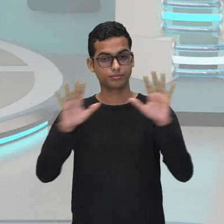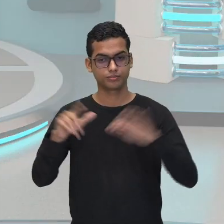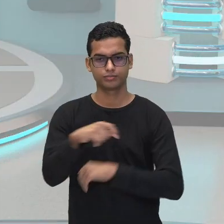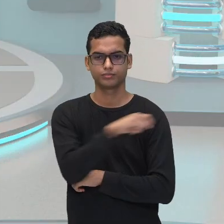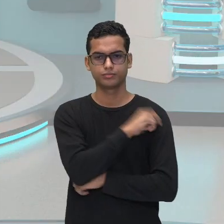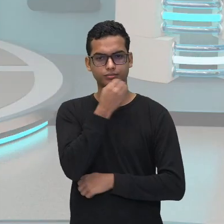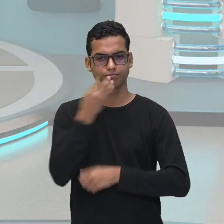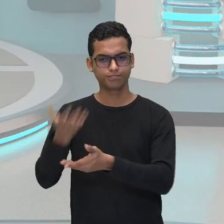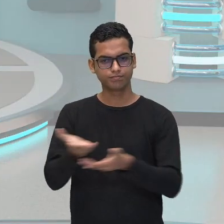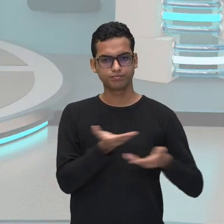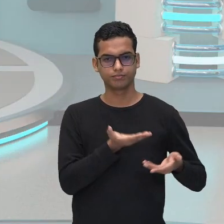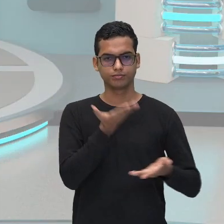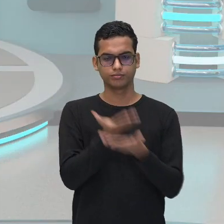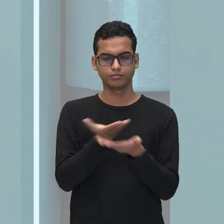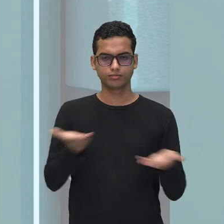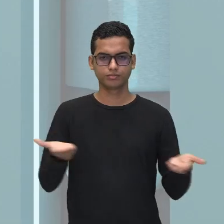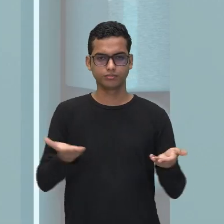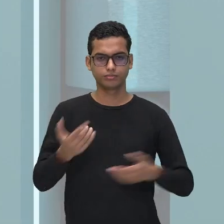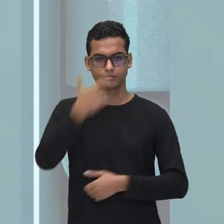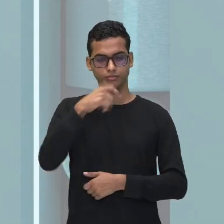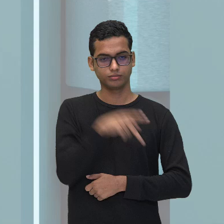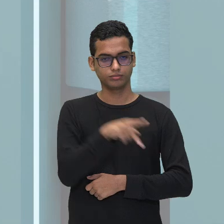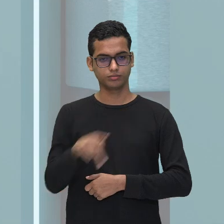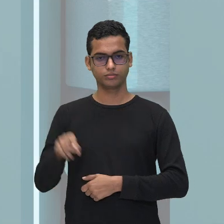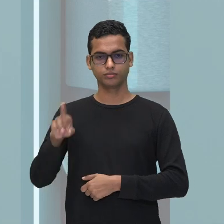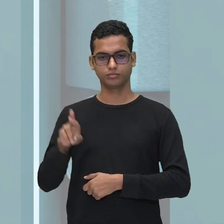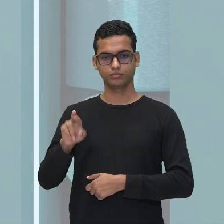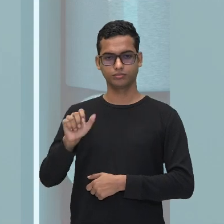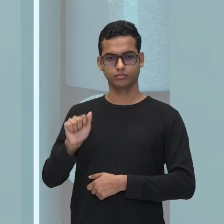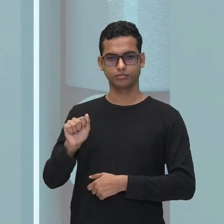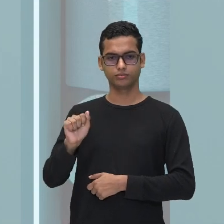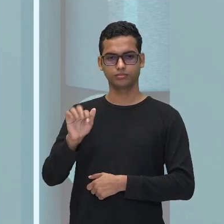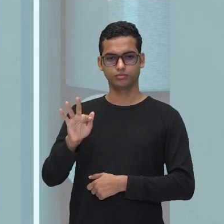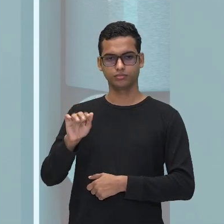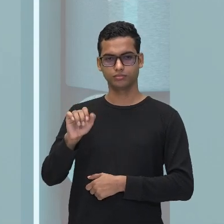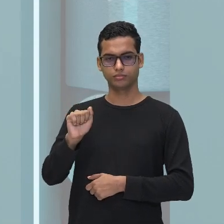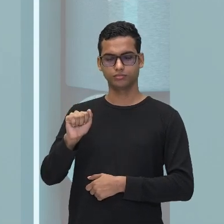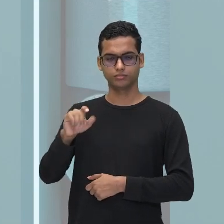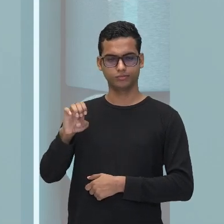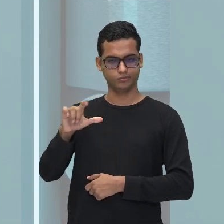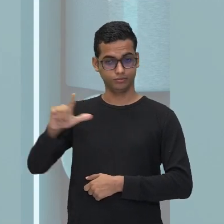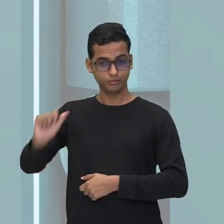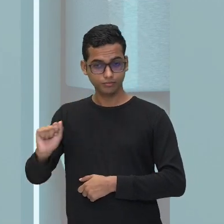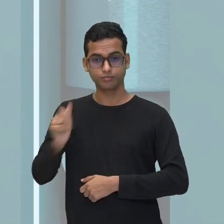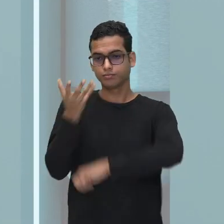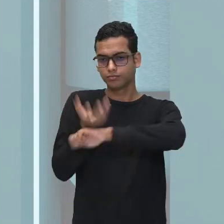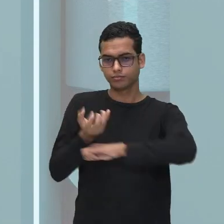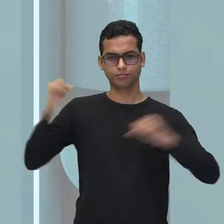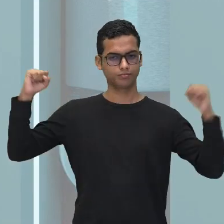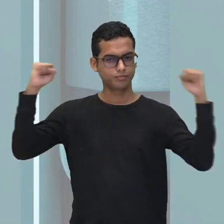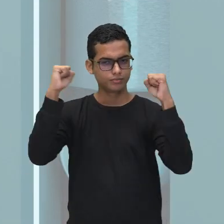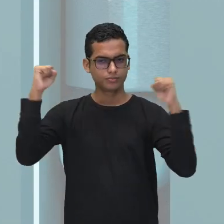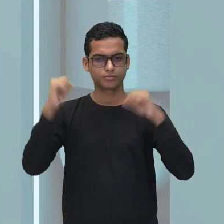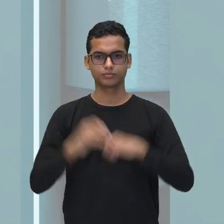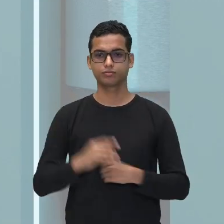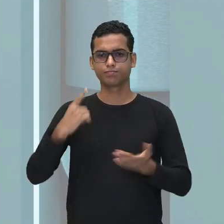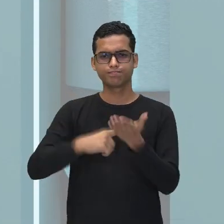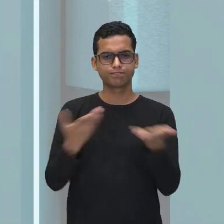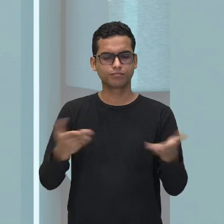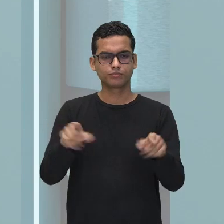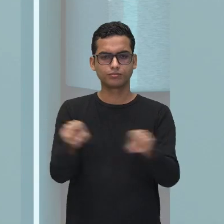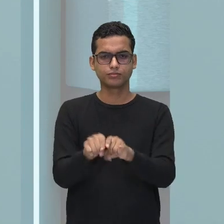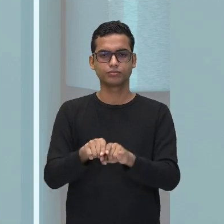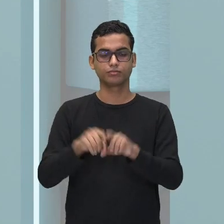alunos, sejam bem-vindos. Eu sou a professora Rafaela Pinheiro, professora do componente de Educação Física. Convido vocês agora a